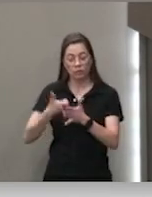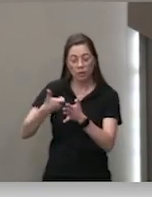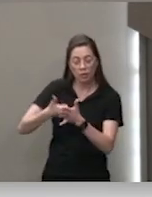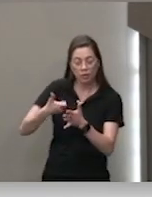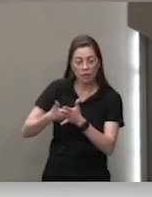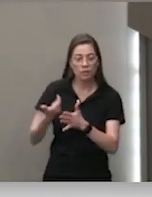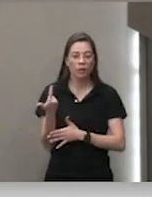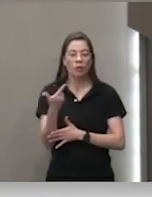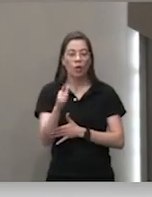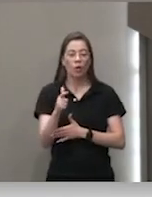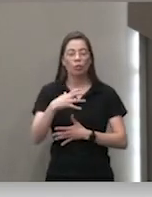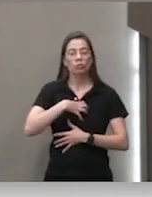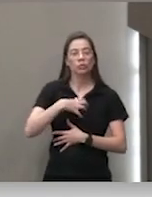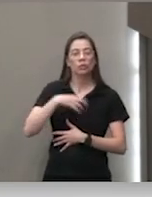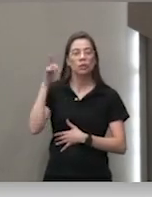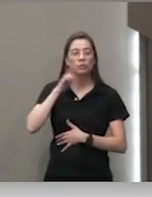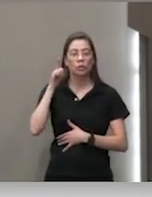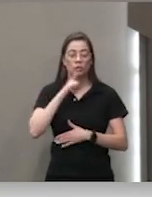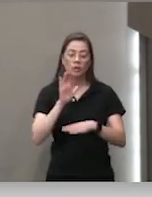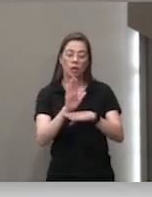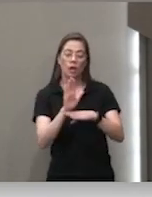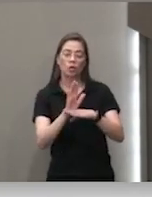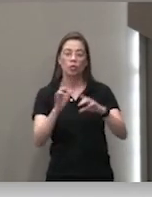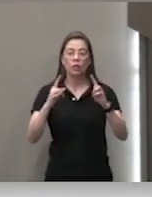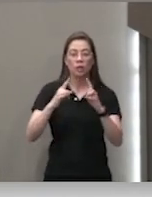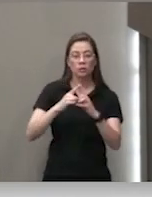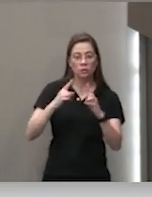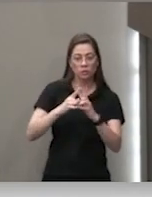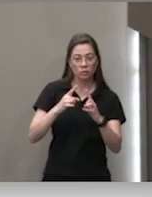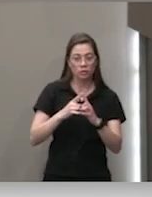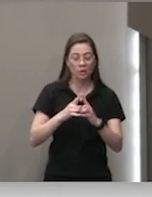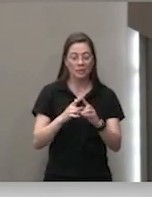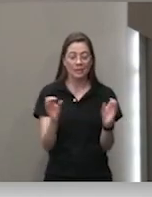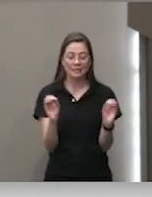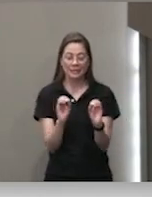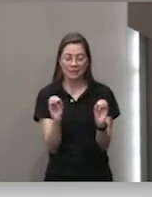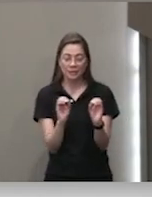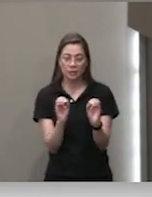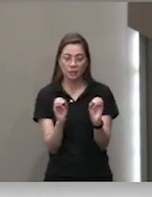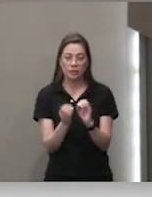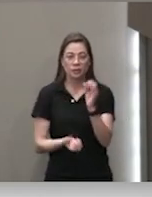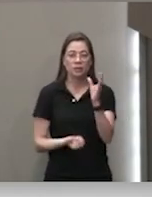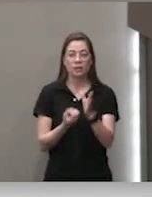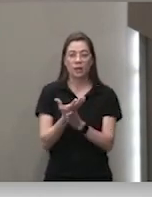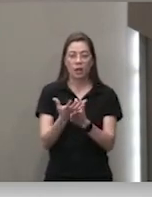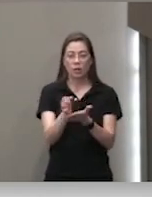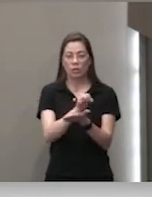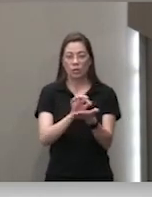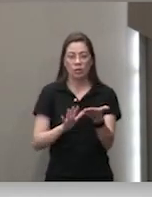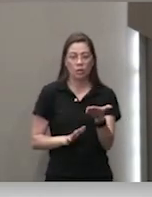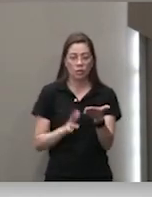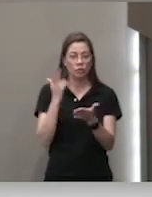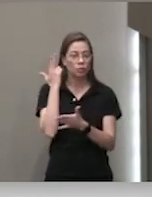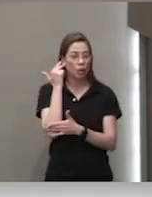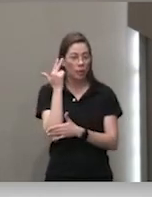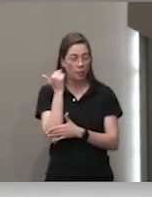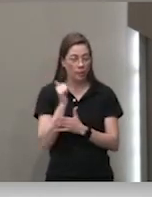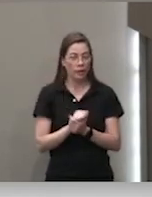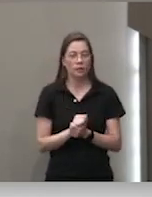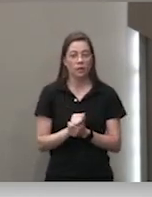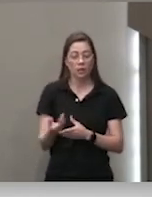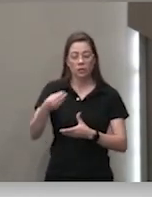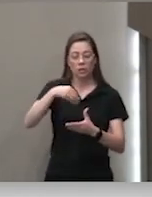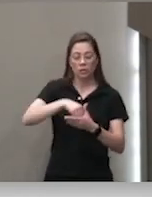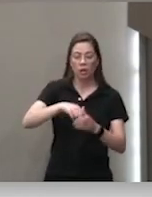de alunos, aquela instituição de ensino, né, sem poder realizarem as suas atividades normalmente. Dentro do